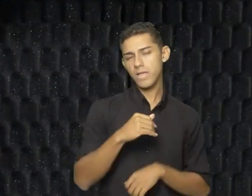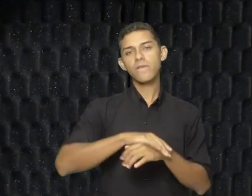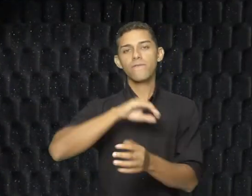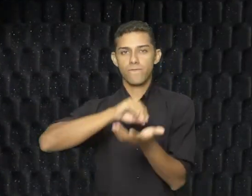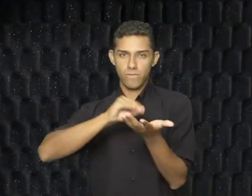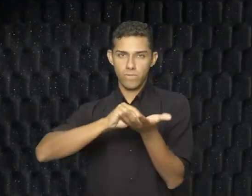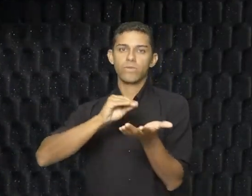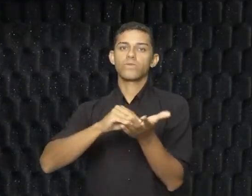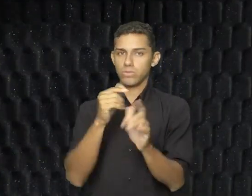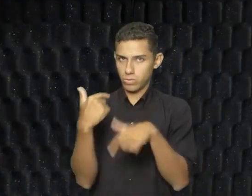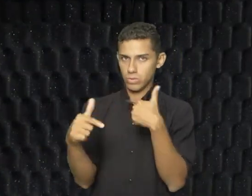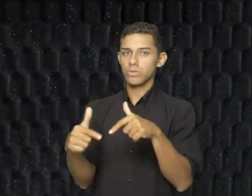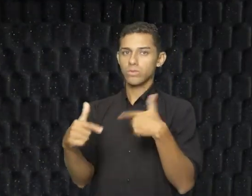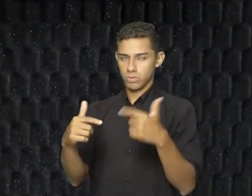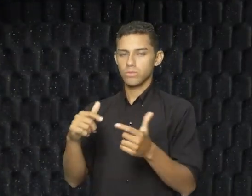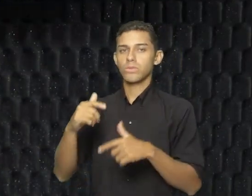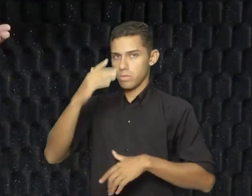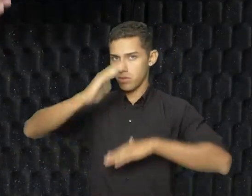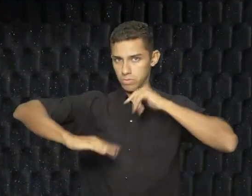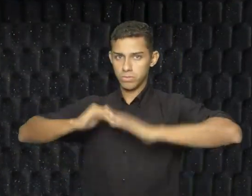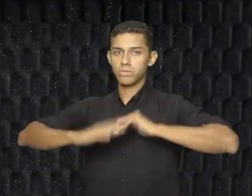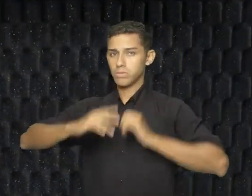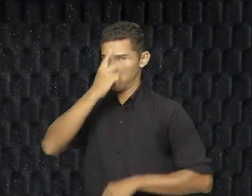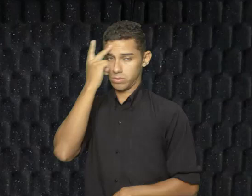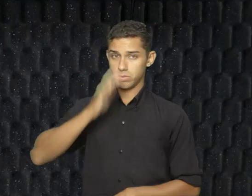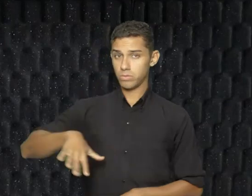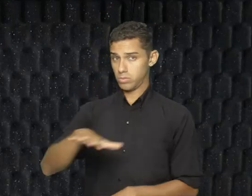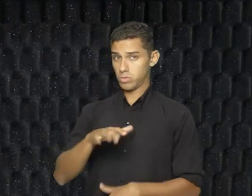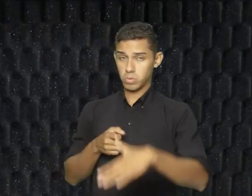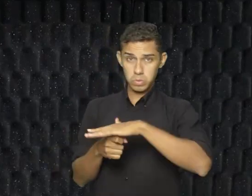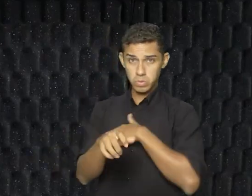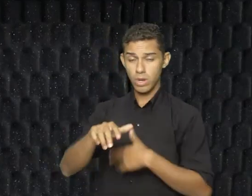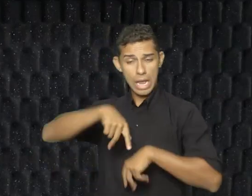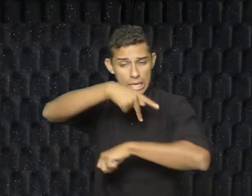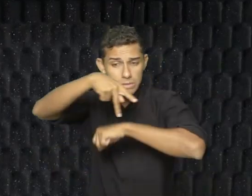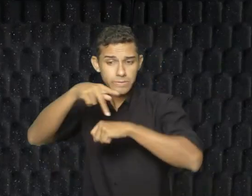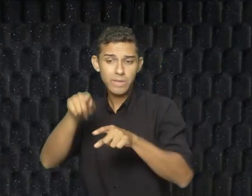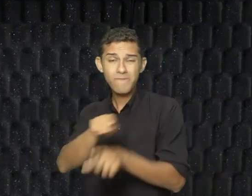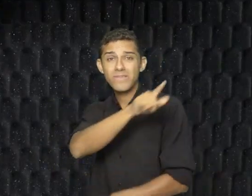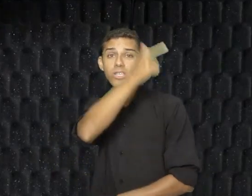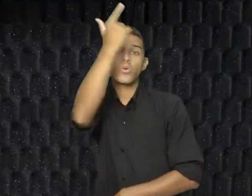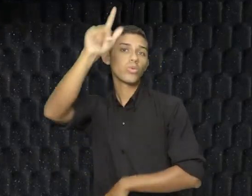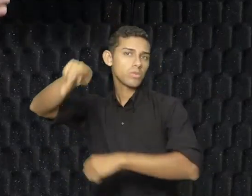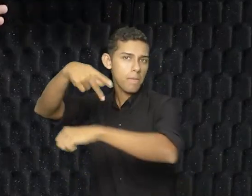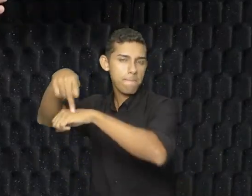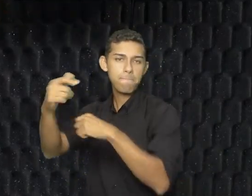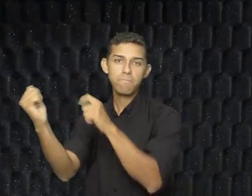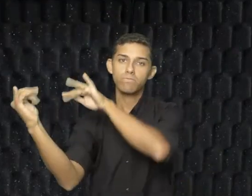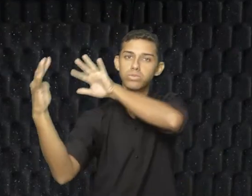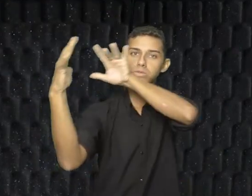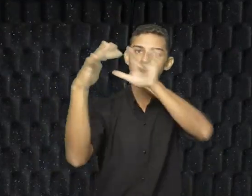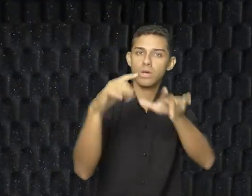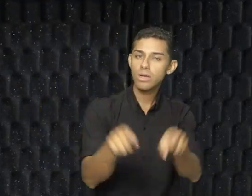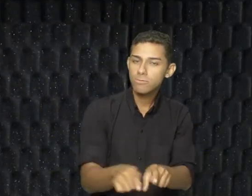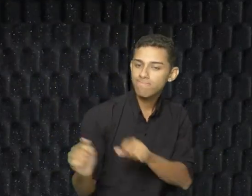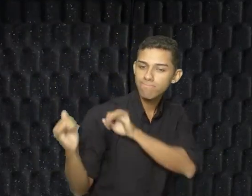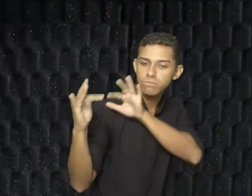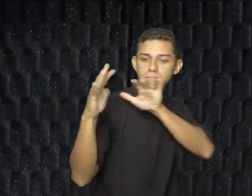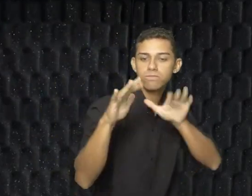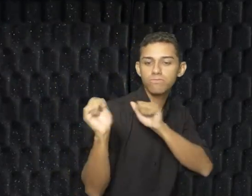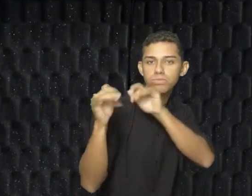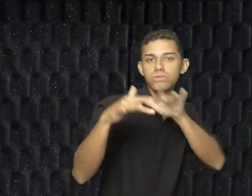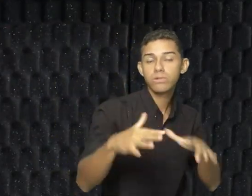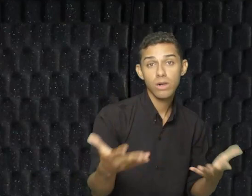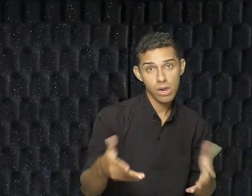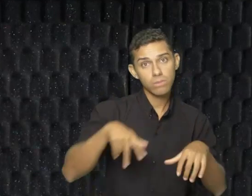obra, concordam? Aí esses países eles estão importando essa mão de obra, está vindo do exterior, a migração está aumentando. Só